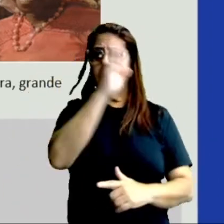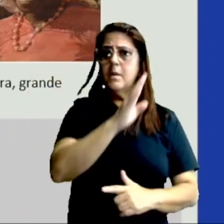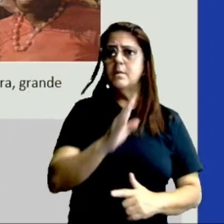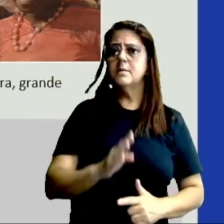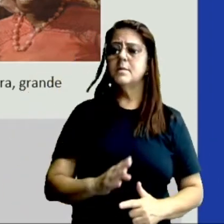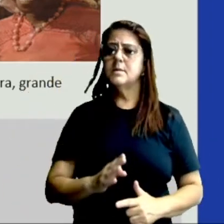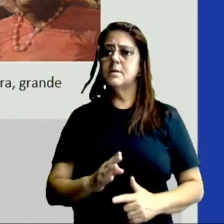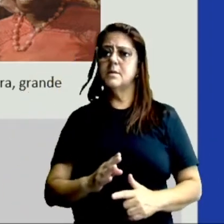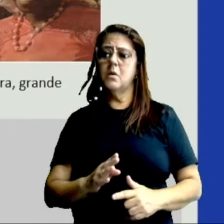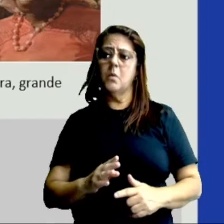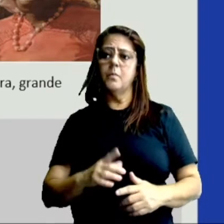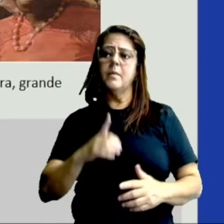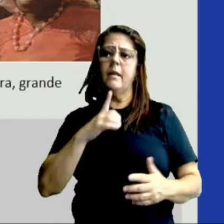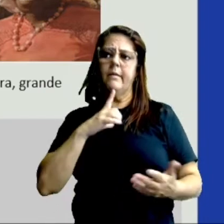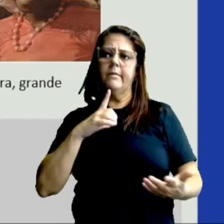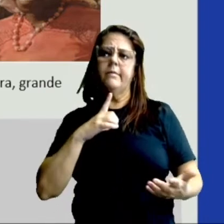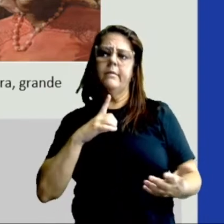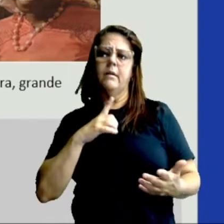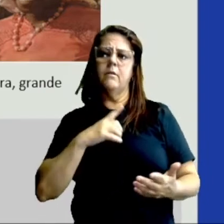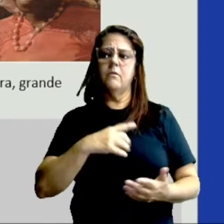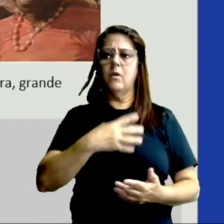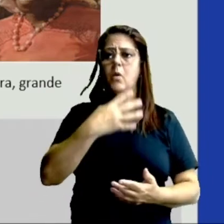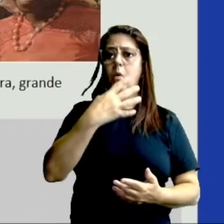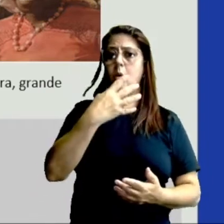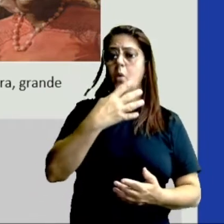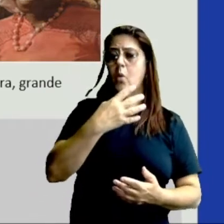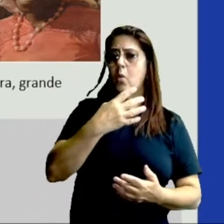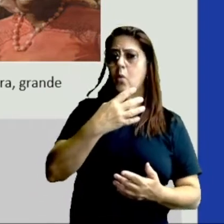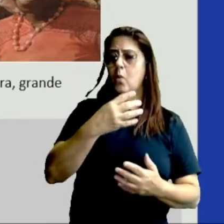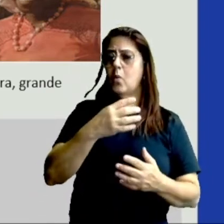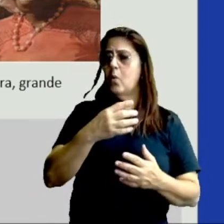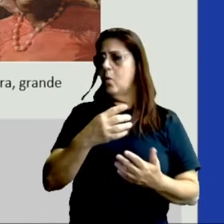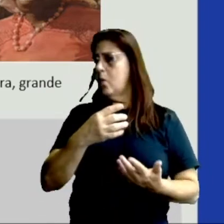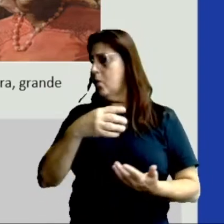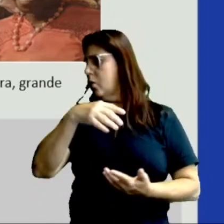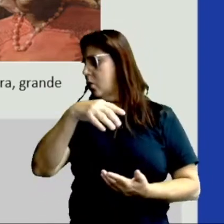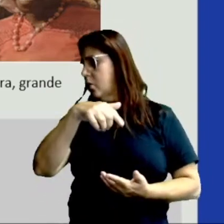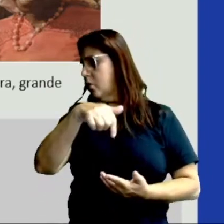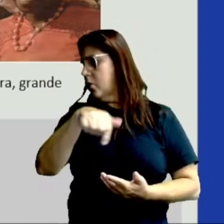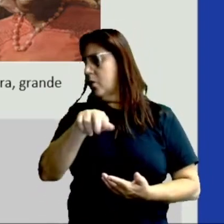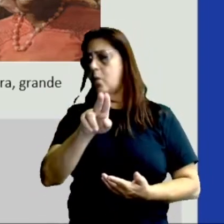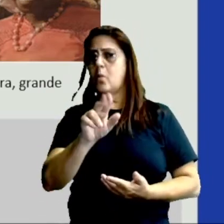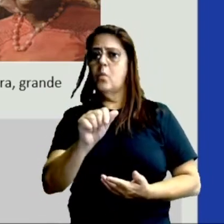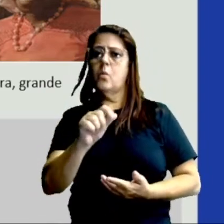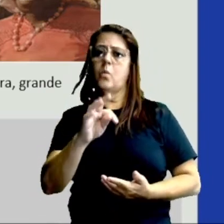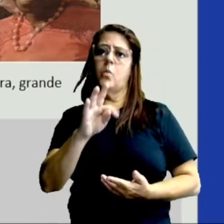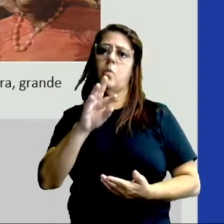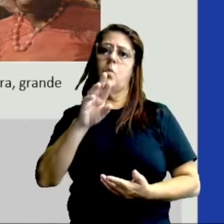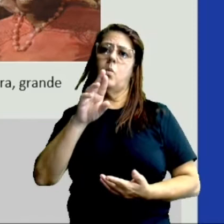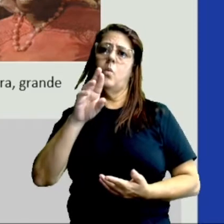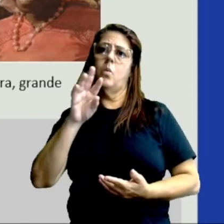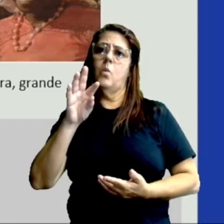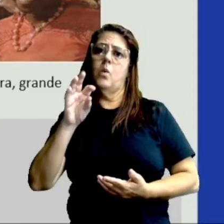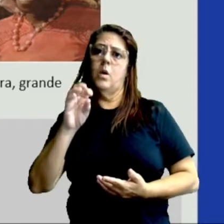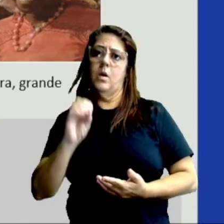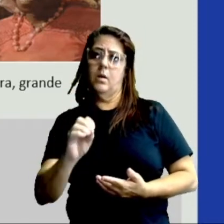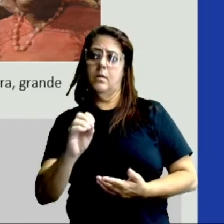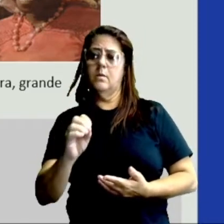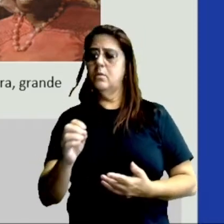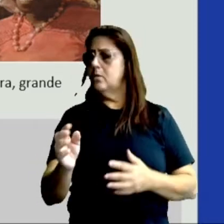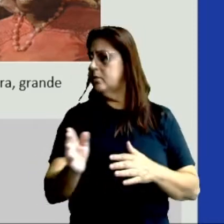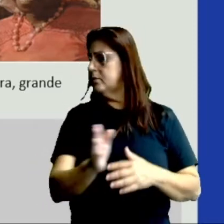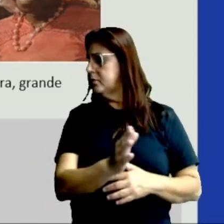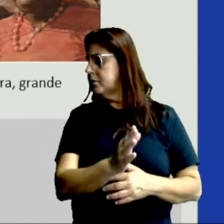né a sua maior obra é o livro quarto de despejo é um livro muito interessante Porque fala justamente